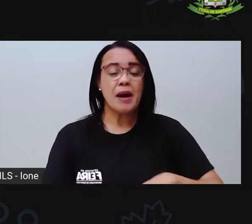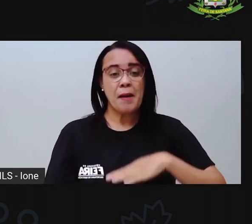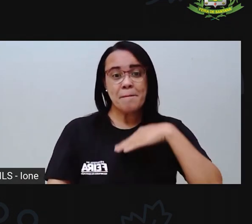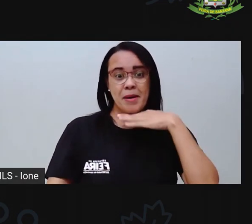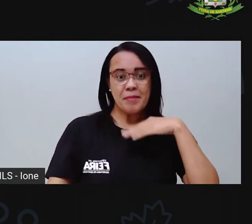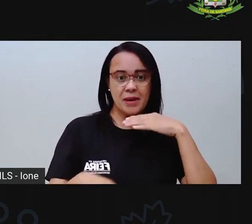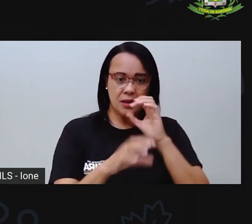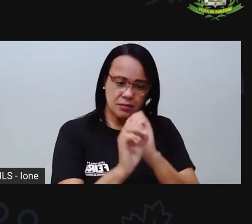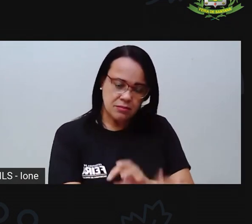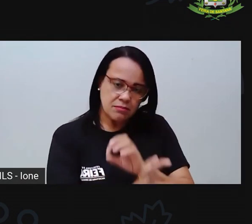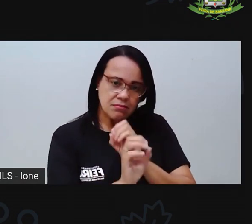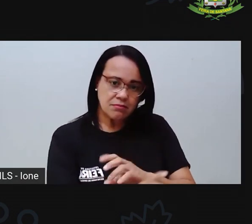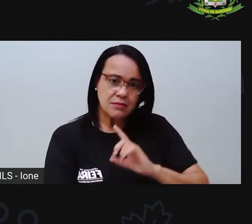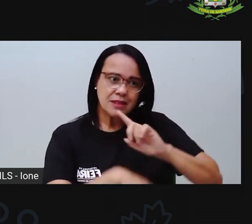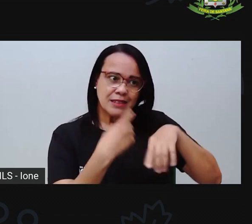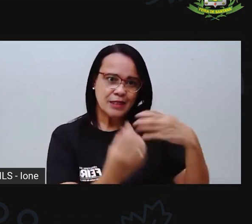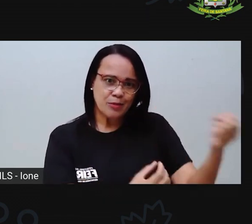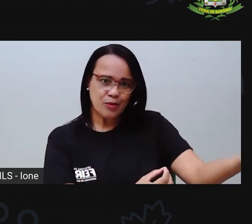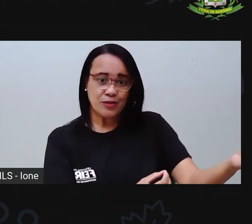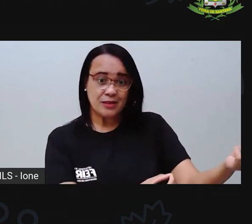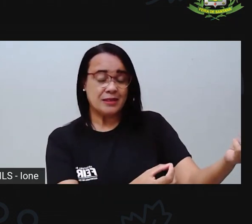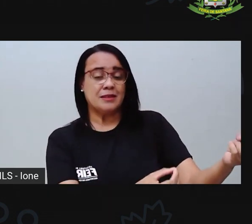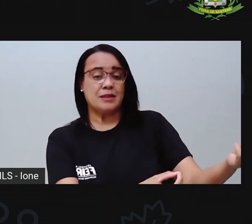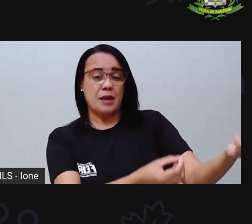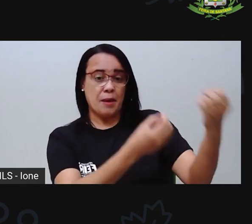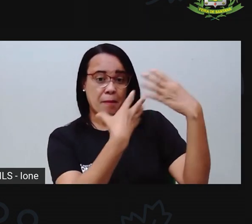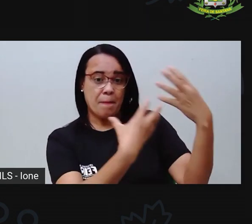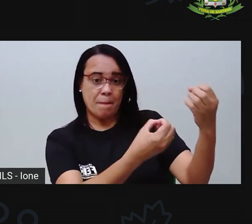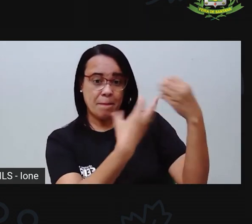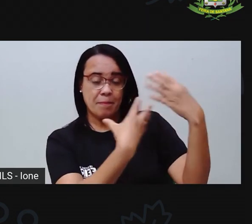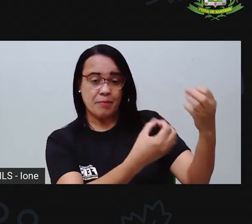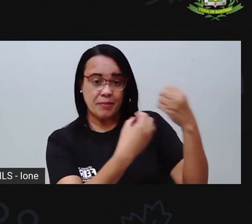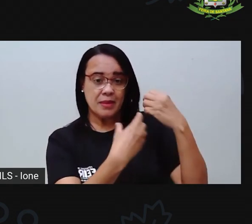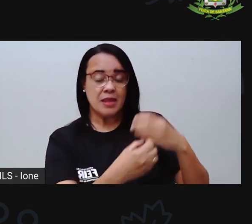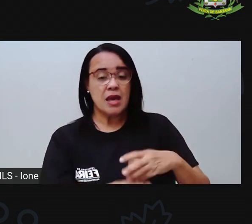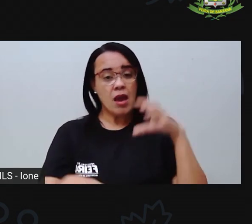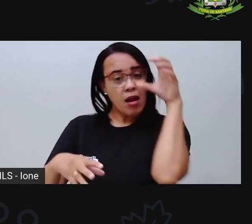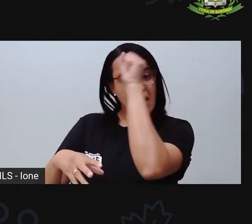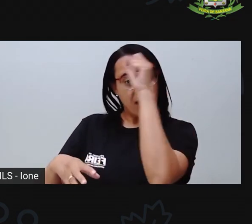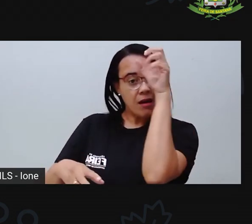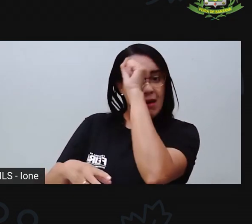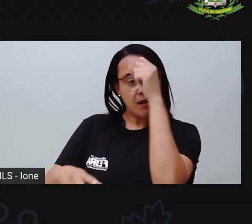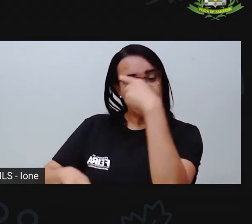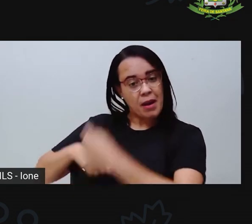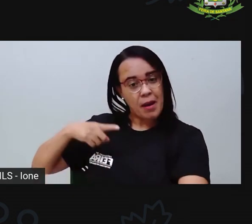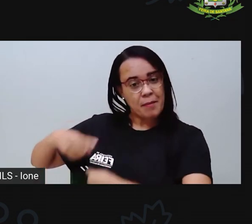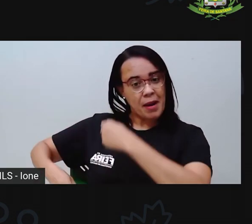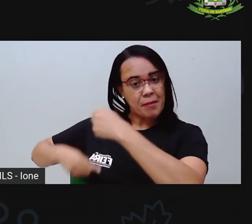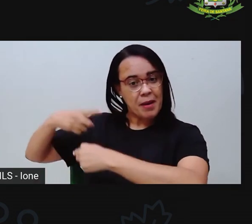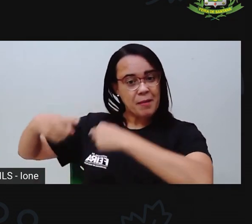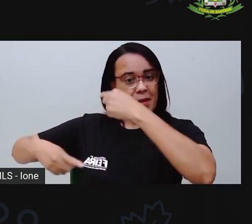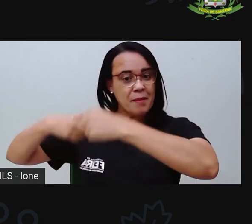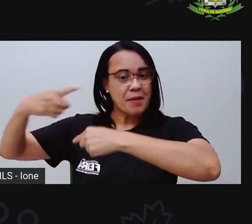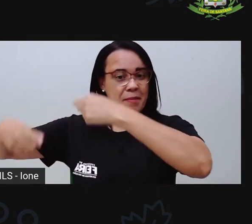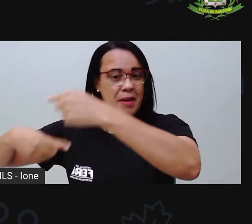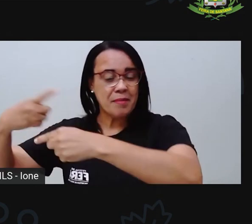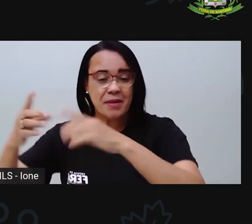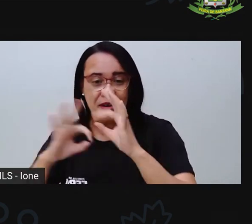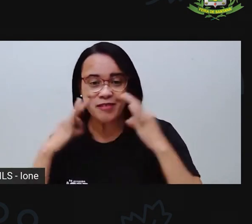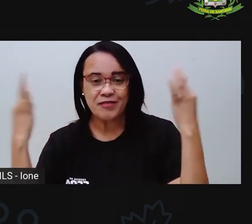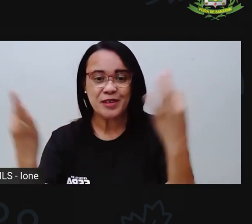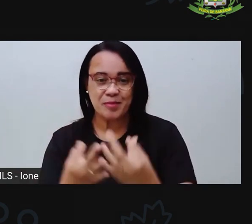criança, e aí passou para a gente vai passando, né, para as próximas gerações. E aí, quando isso ocorre,